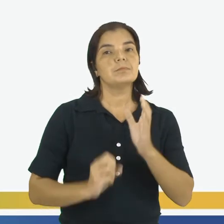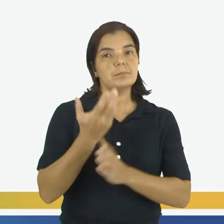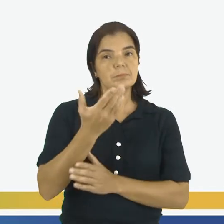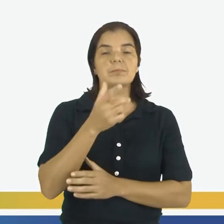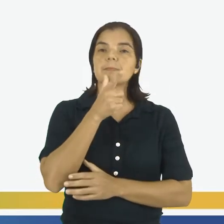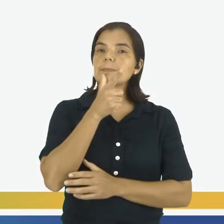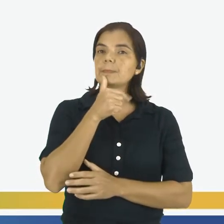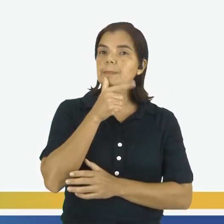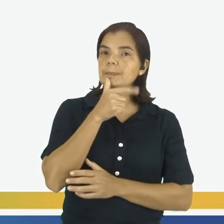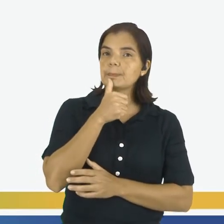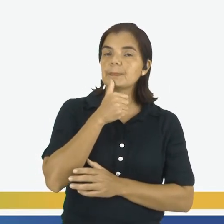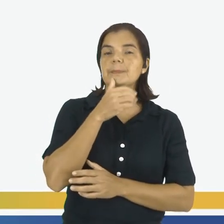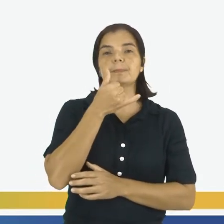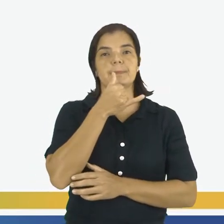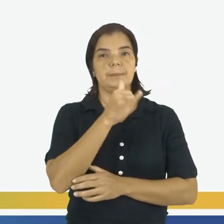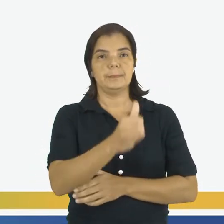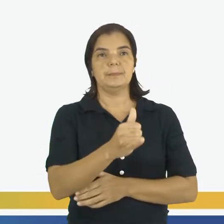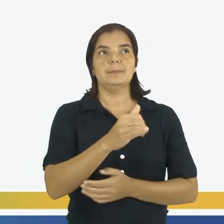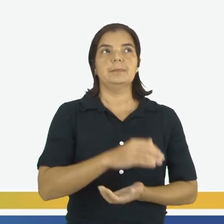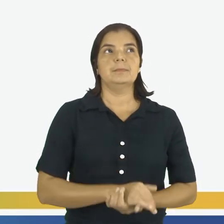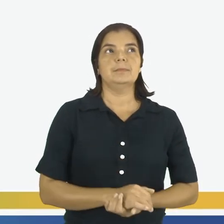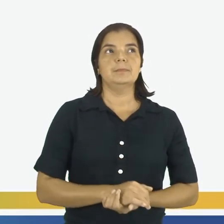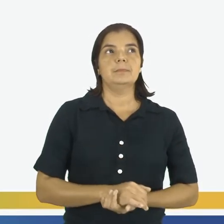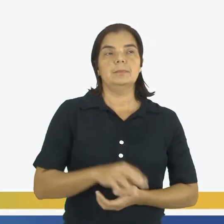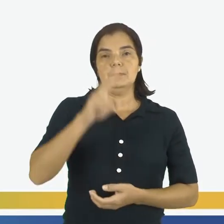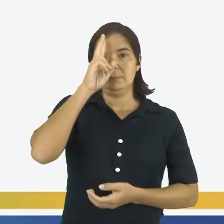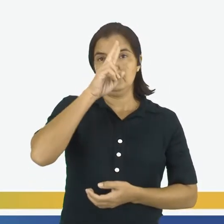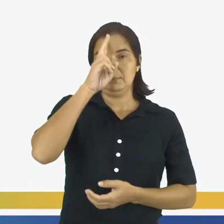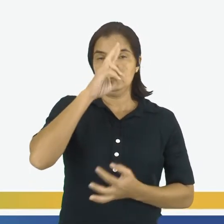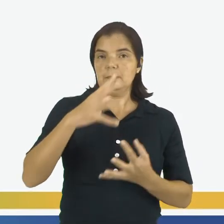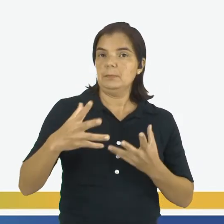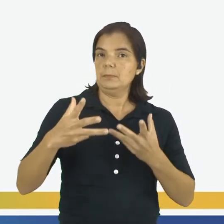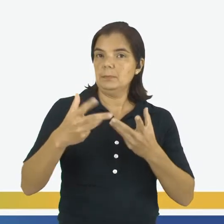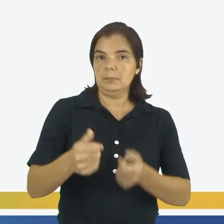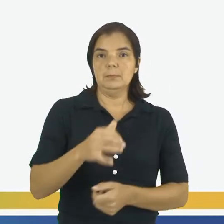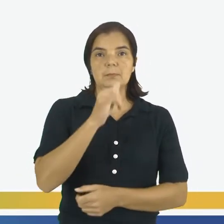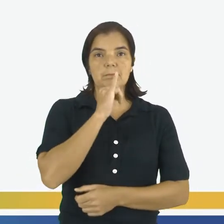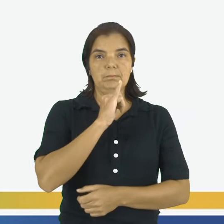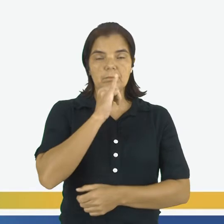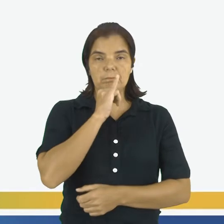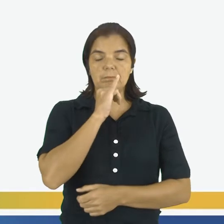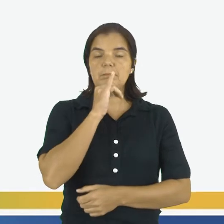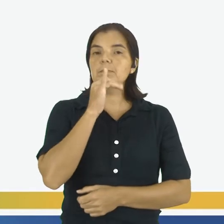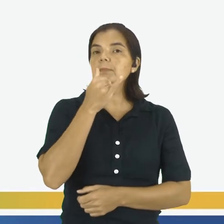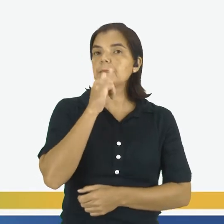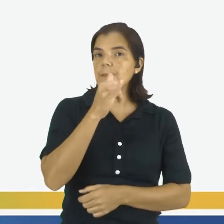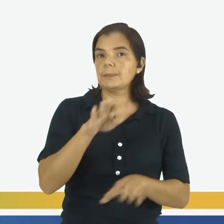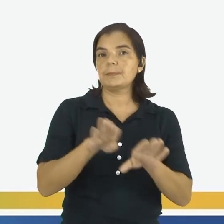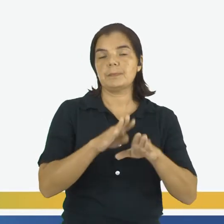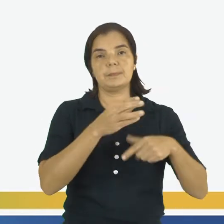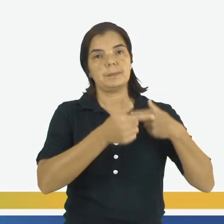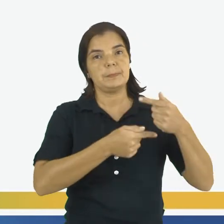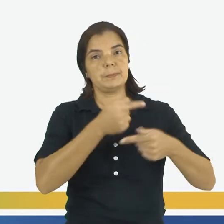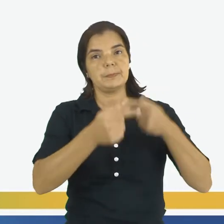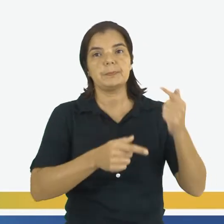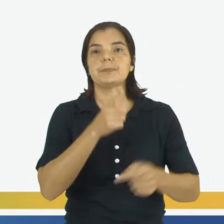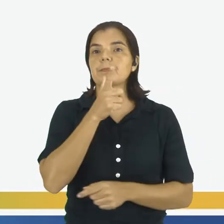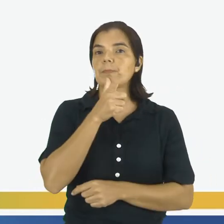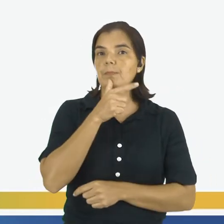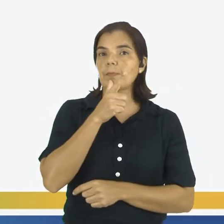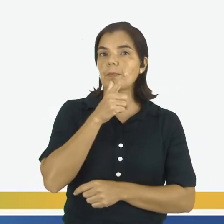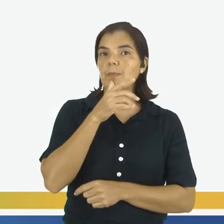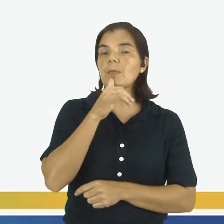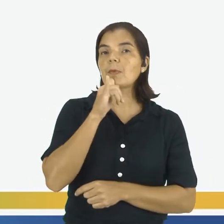de energia elétrica. Lembrando que todos esses exemplos aí de fontes de energia, eles geram energia